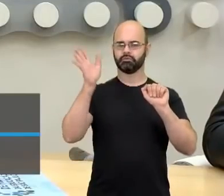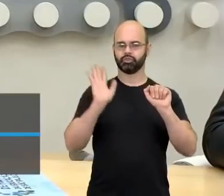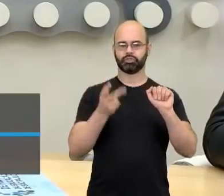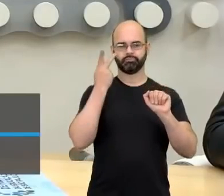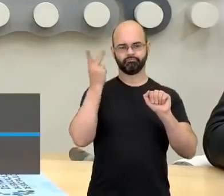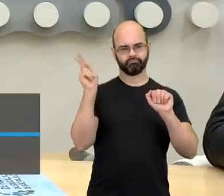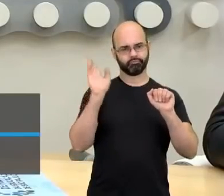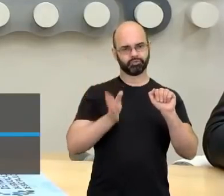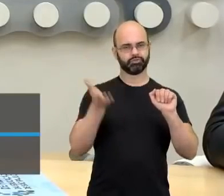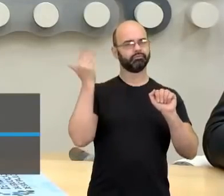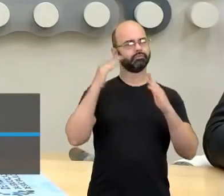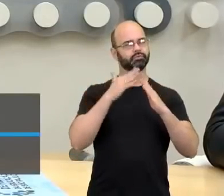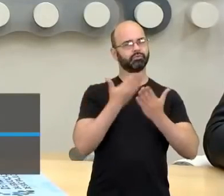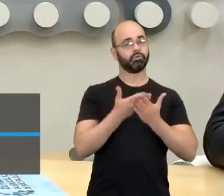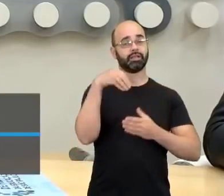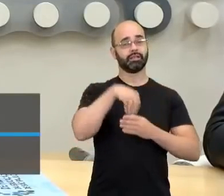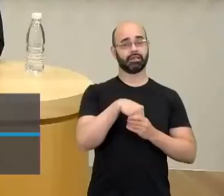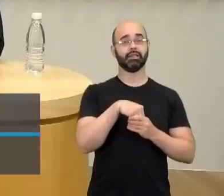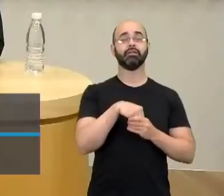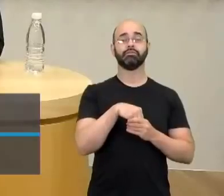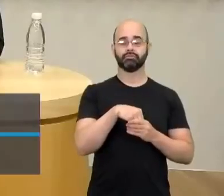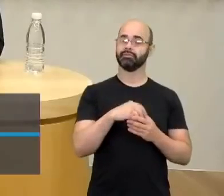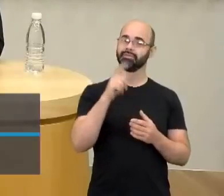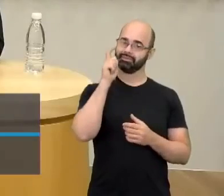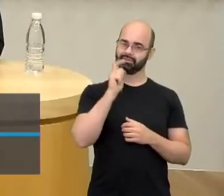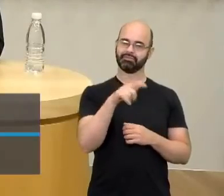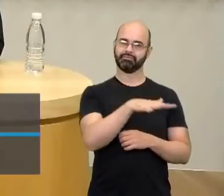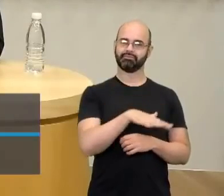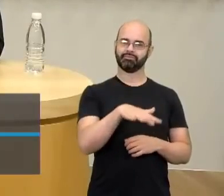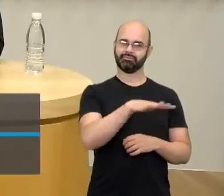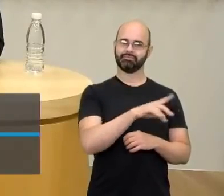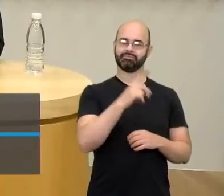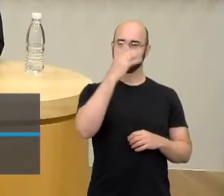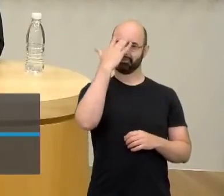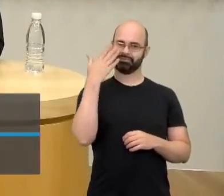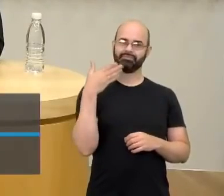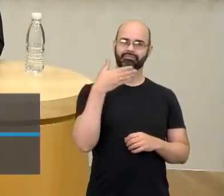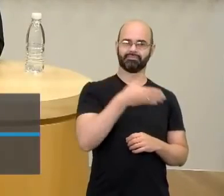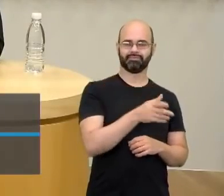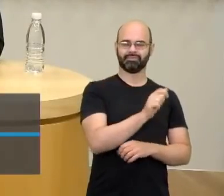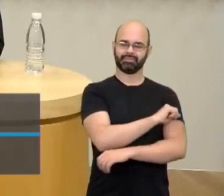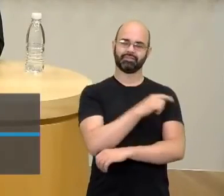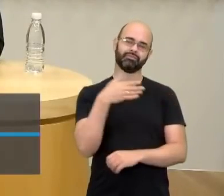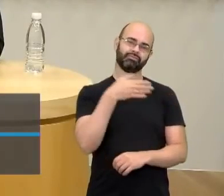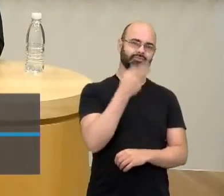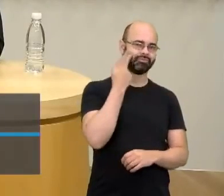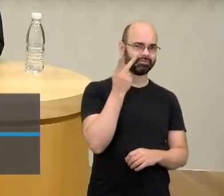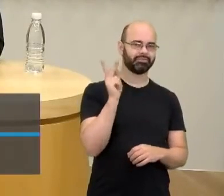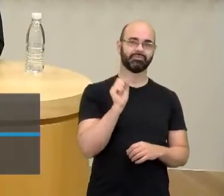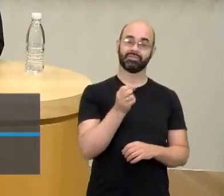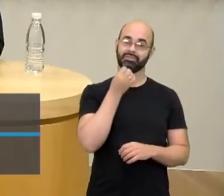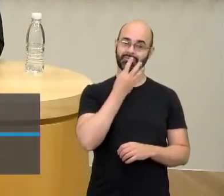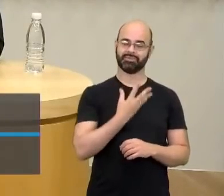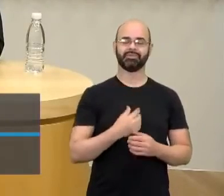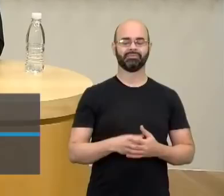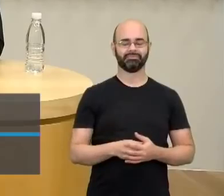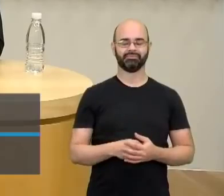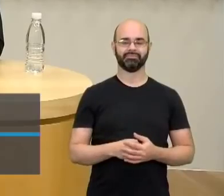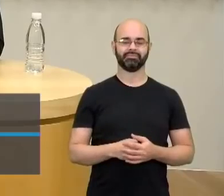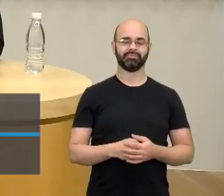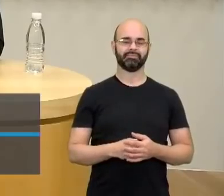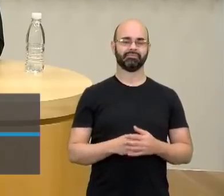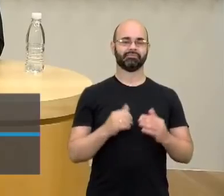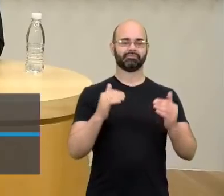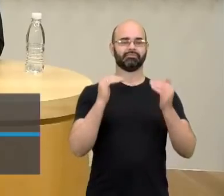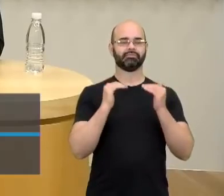na escola. Nossa, que interessante. Na própria escola tem um espaço para visitas, muito bom. E na sequência aí tem uma